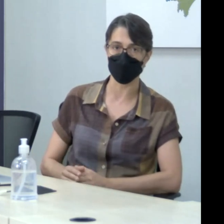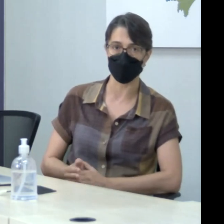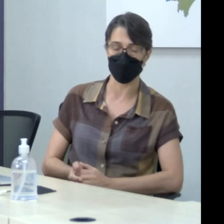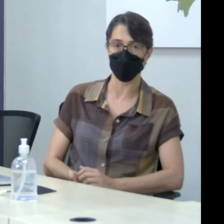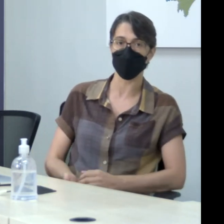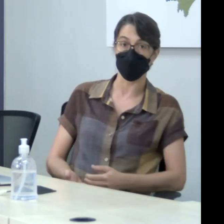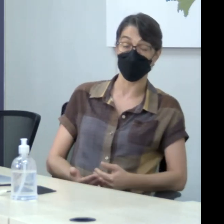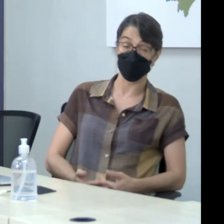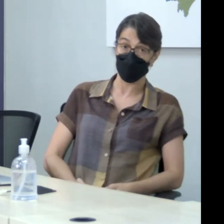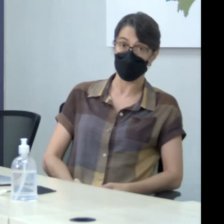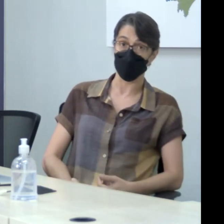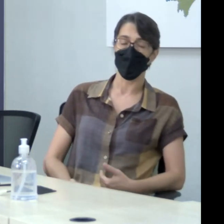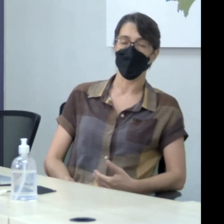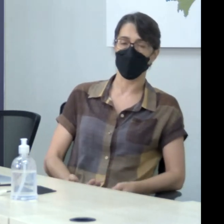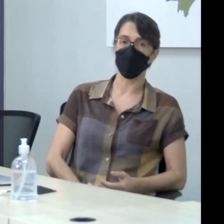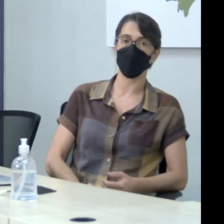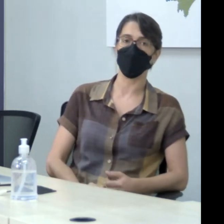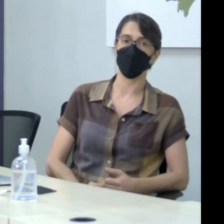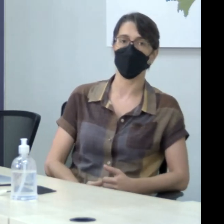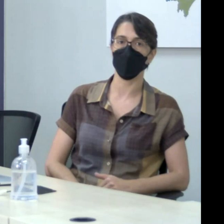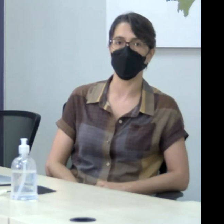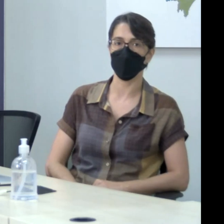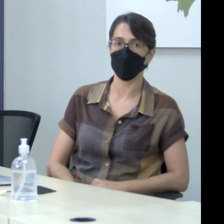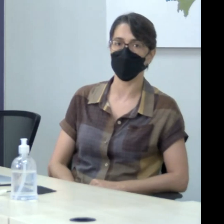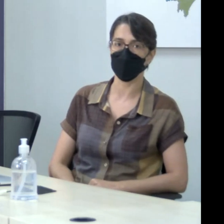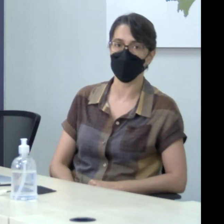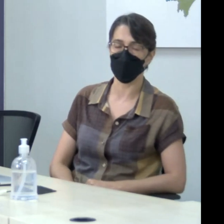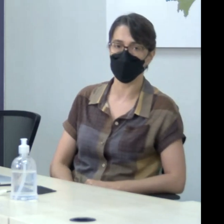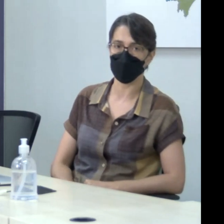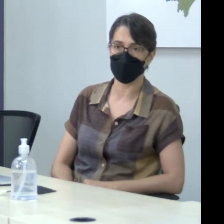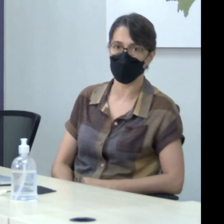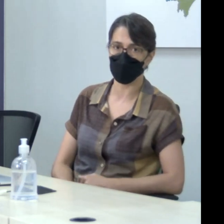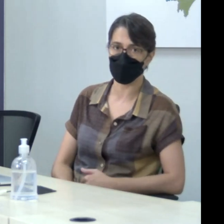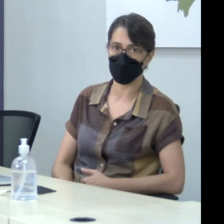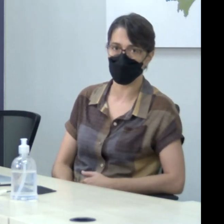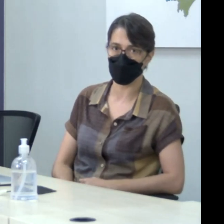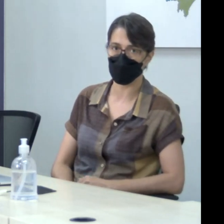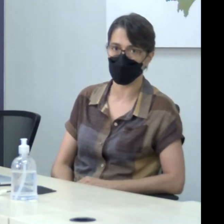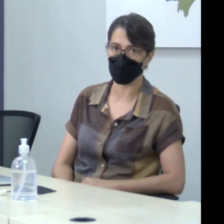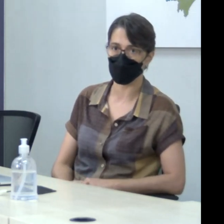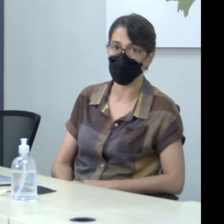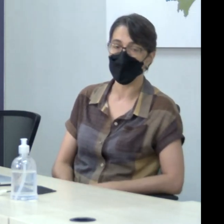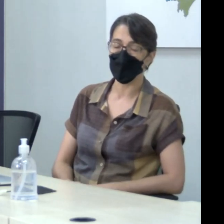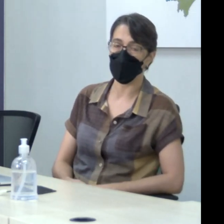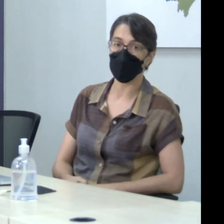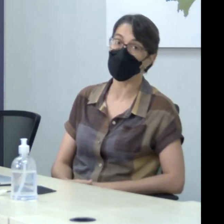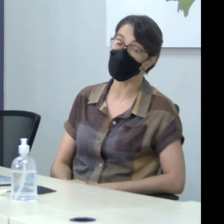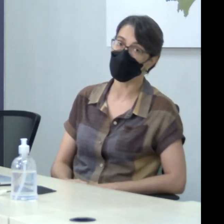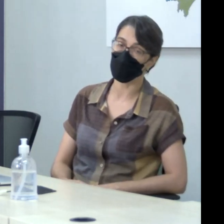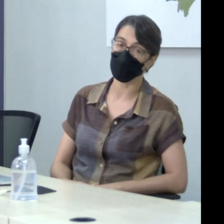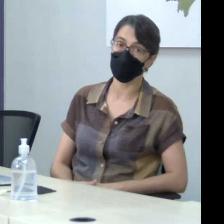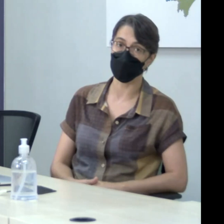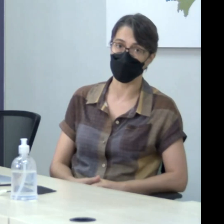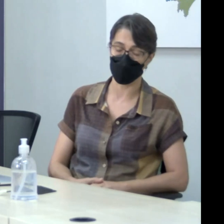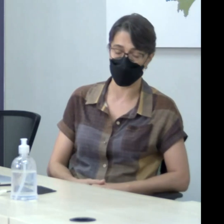bastante específico uma vez que assistência às pessoas vivendo com HIV no Estado de São Paulo tá na atenção especializada a